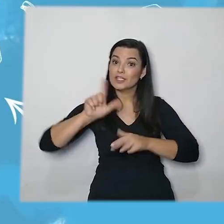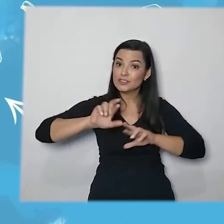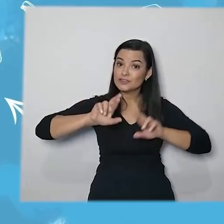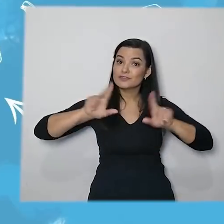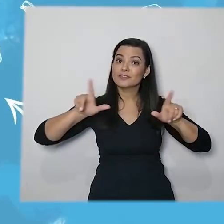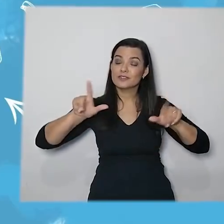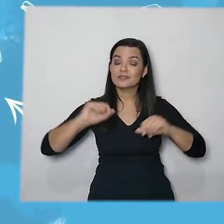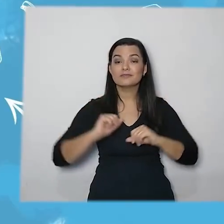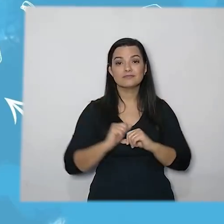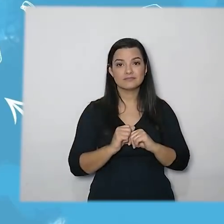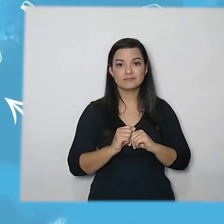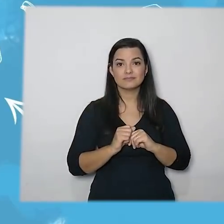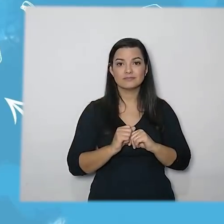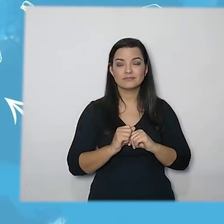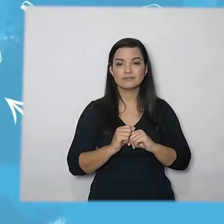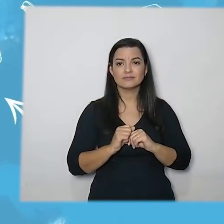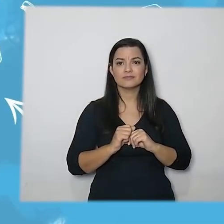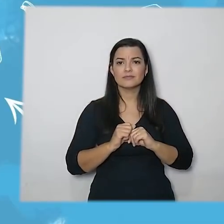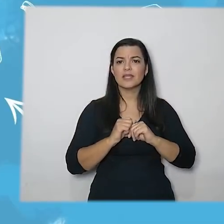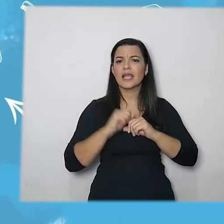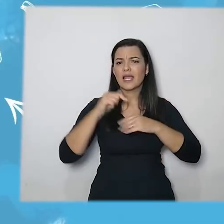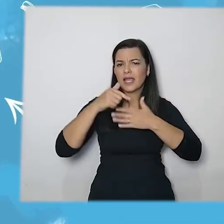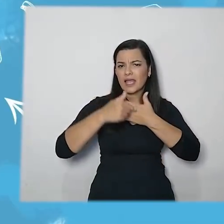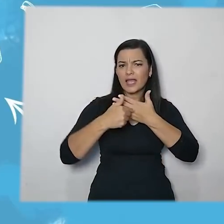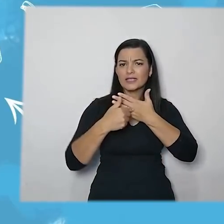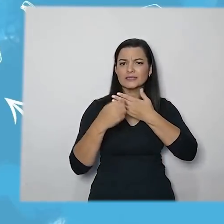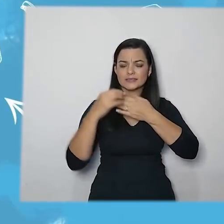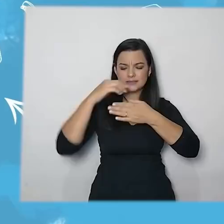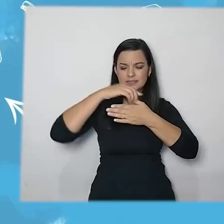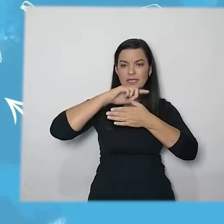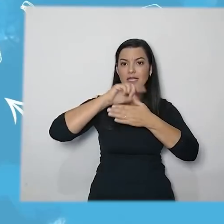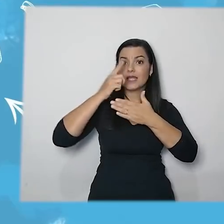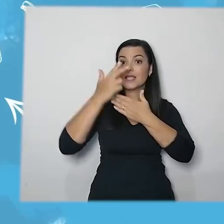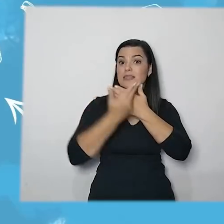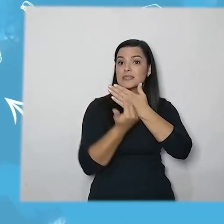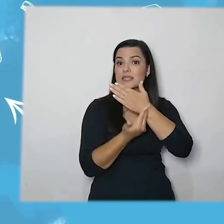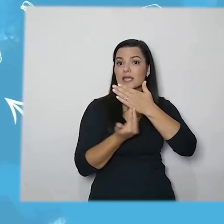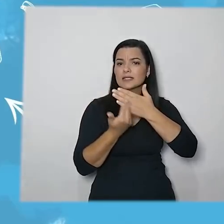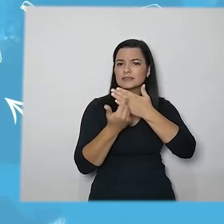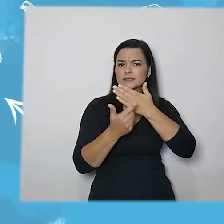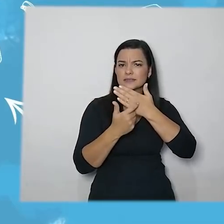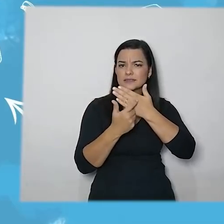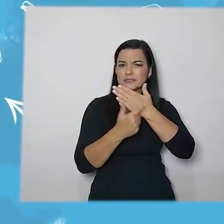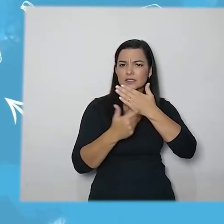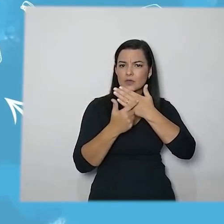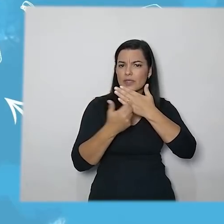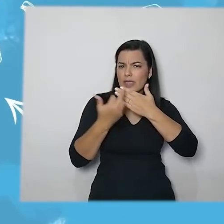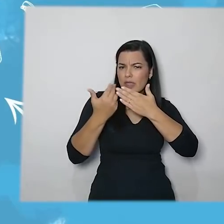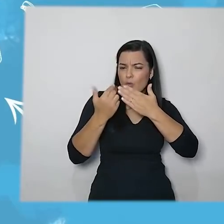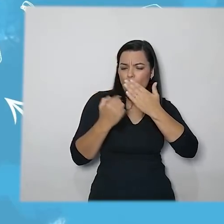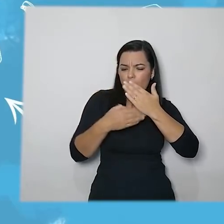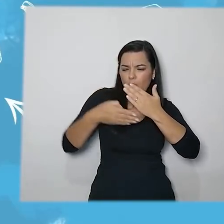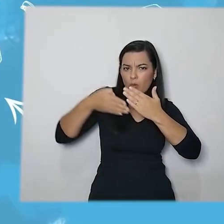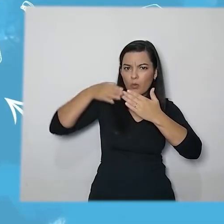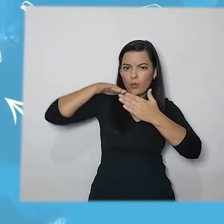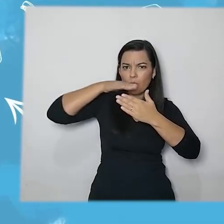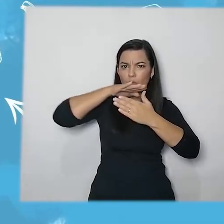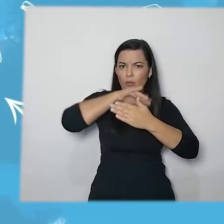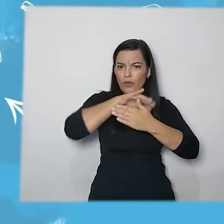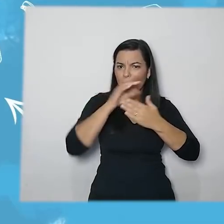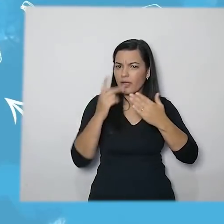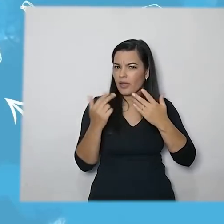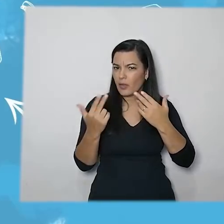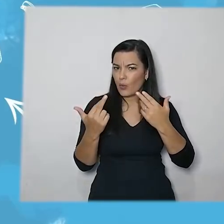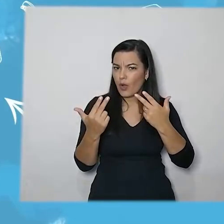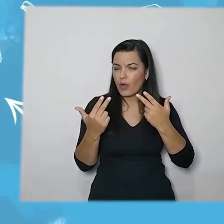Esse desenho, essa parte interna, ela é igual, a forma dela é igual à forma que